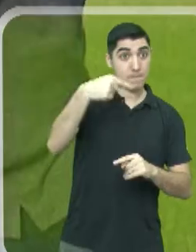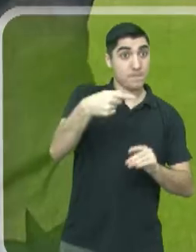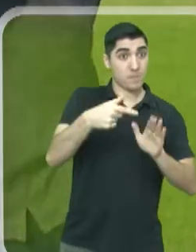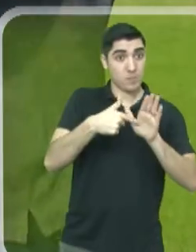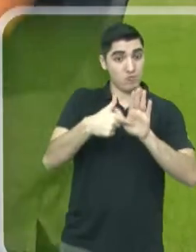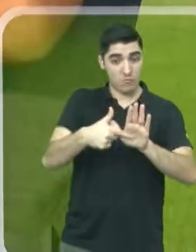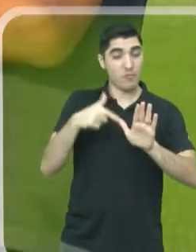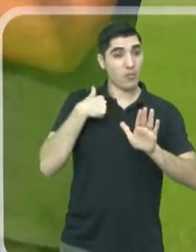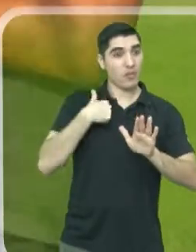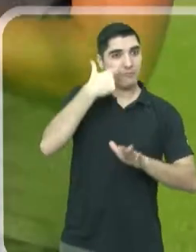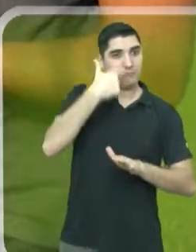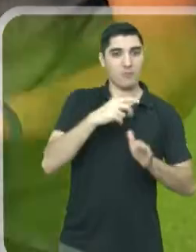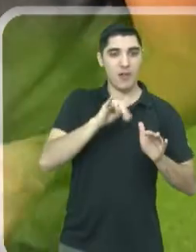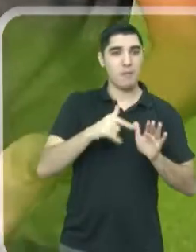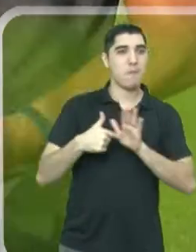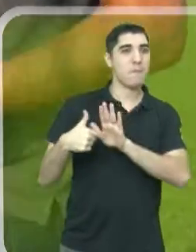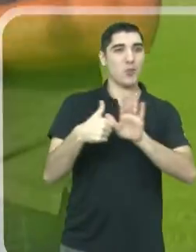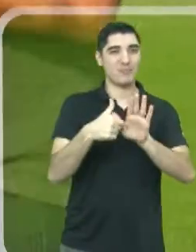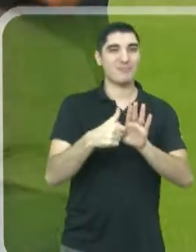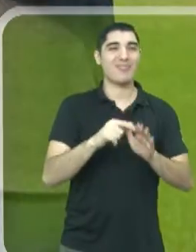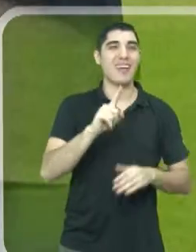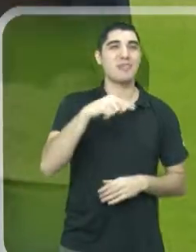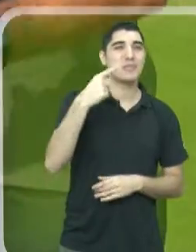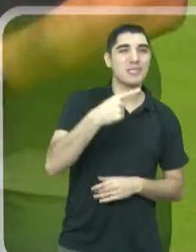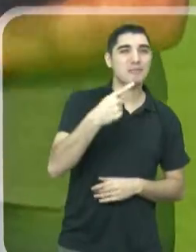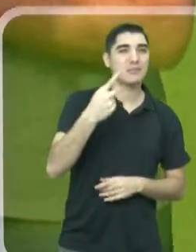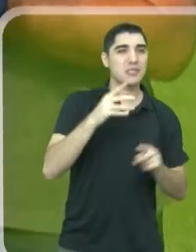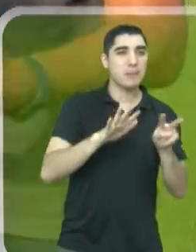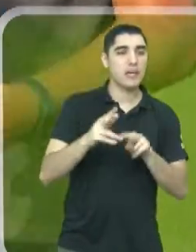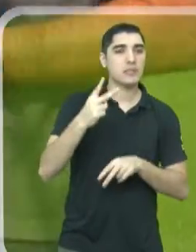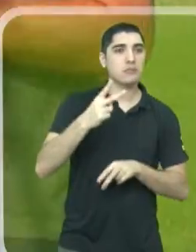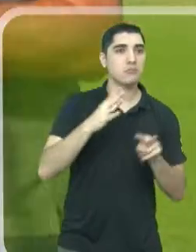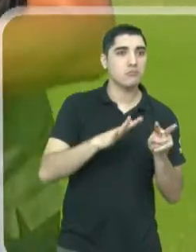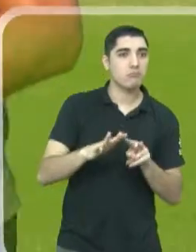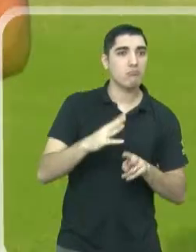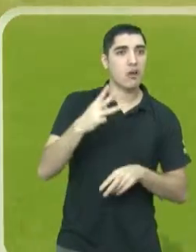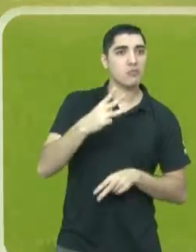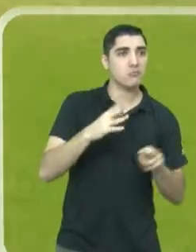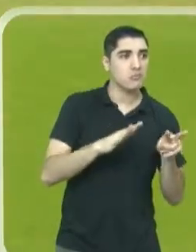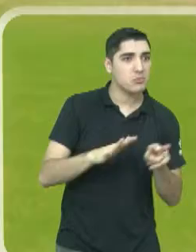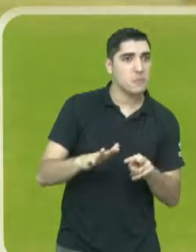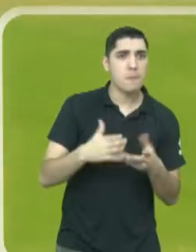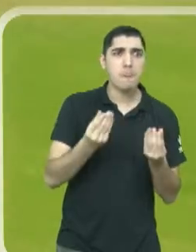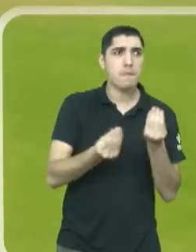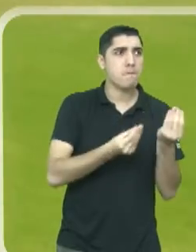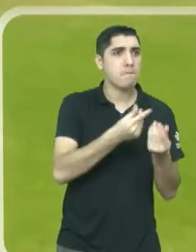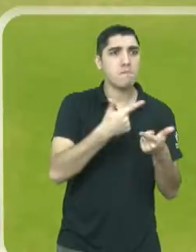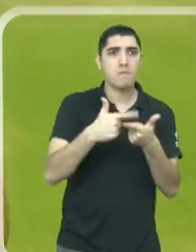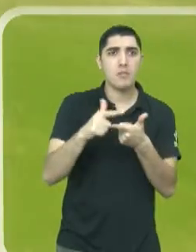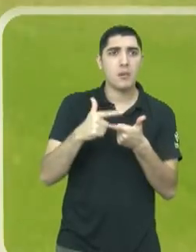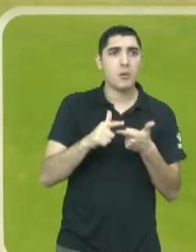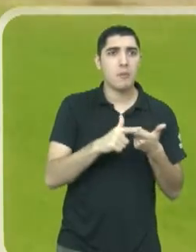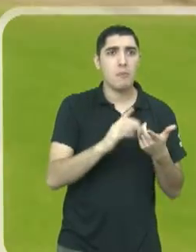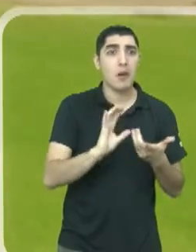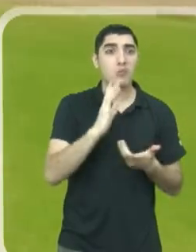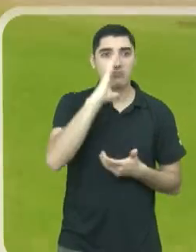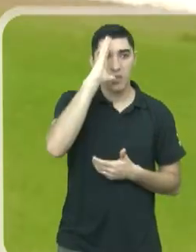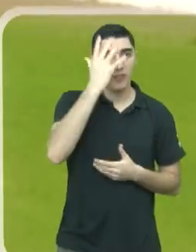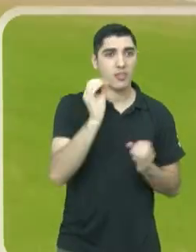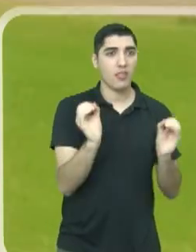passou para a segunda semana e passou para a terceira semana e a coisa não se resolvia. E aí quando eu